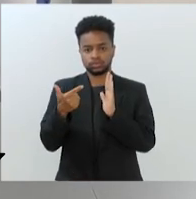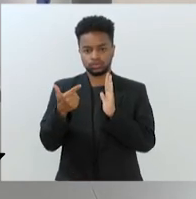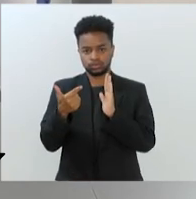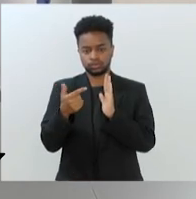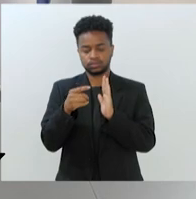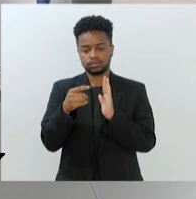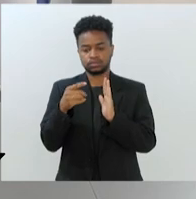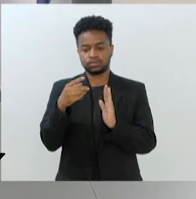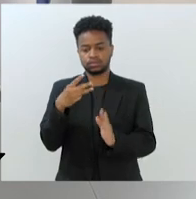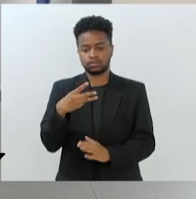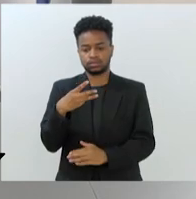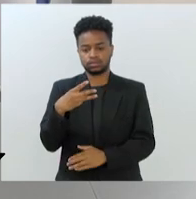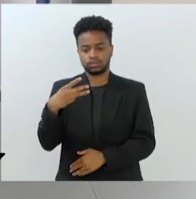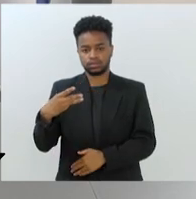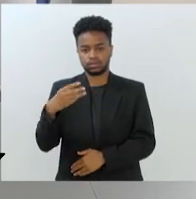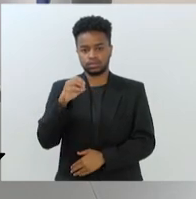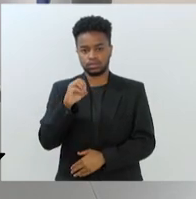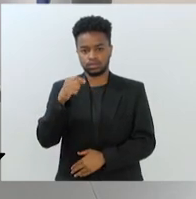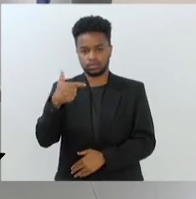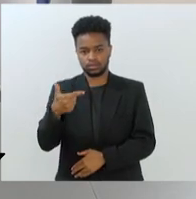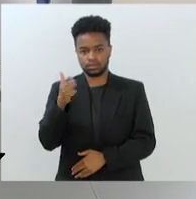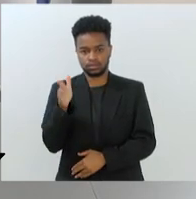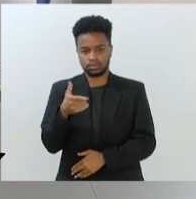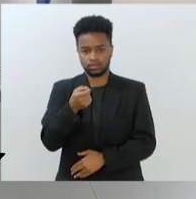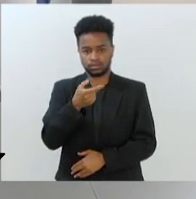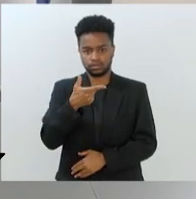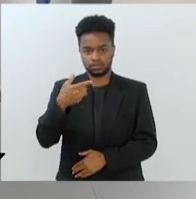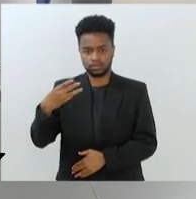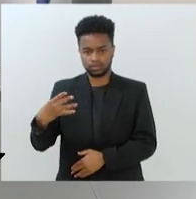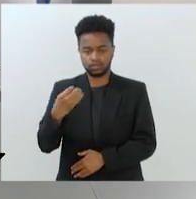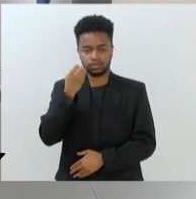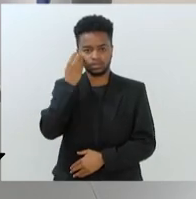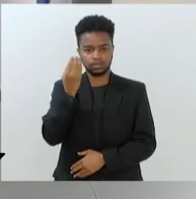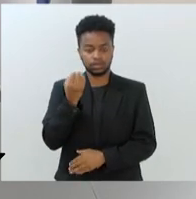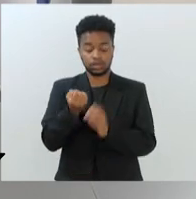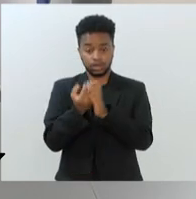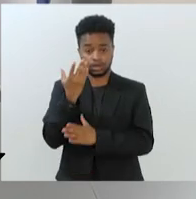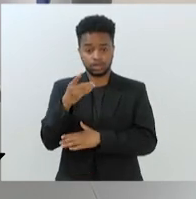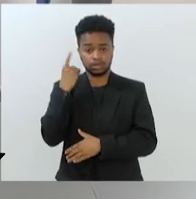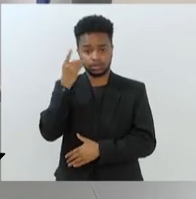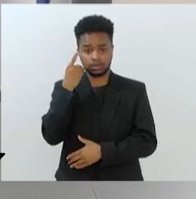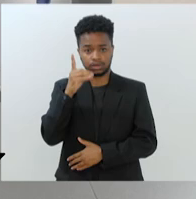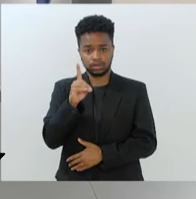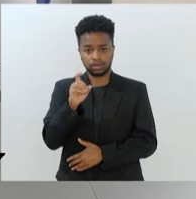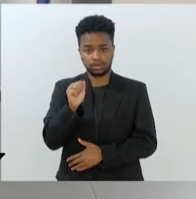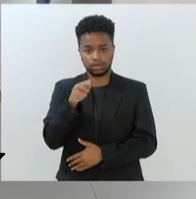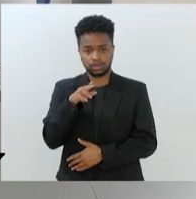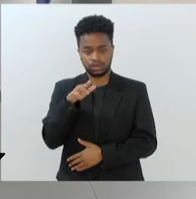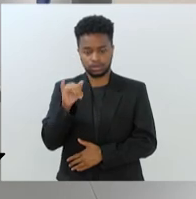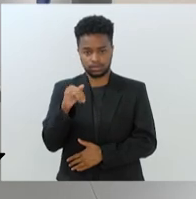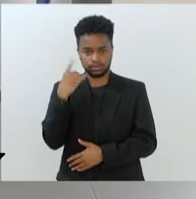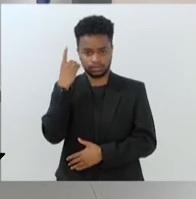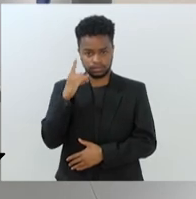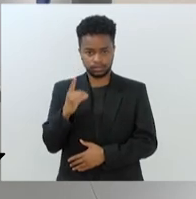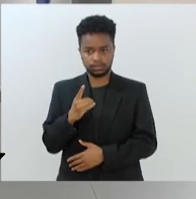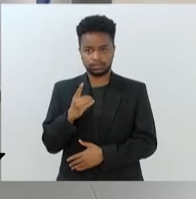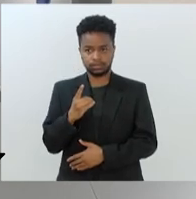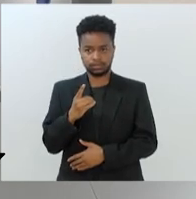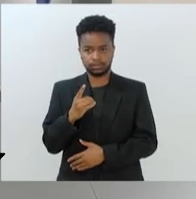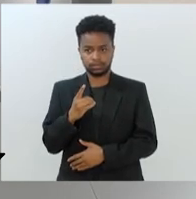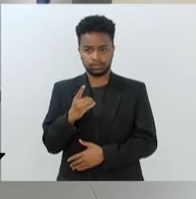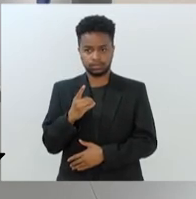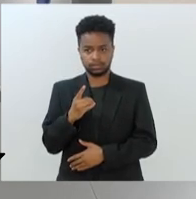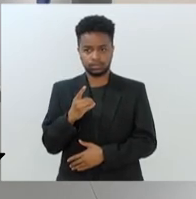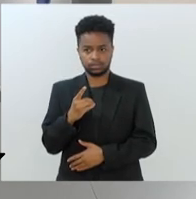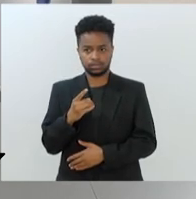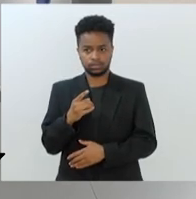projeto 3202 de 24, de autoria da deputada Dani Monteiro, que declara como patrimônio cultural e material do Estado do Rio de Janeiro o boi pintadinho